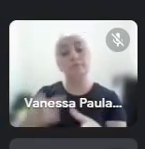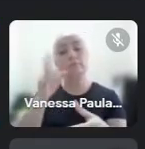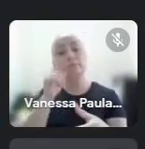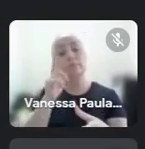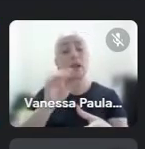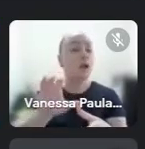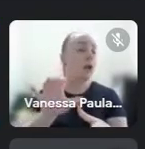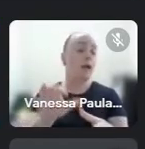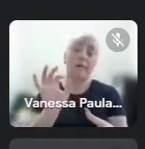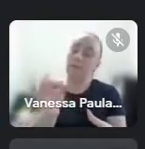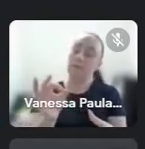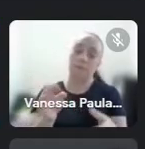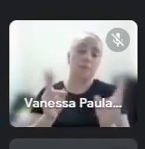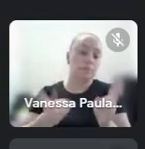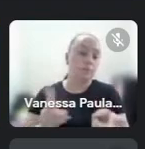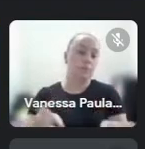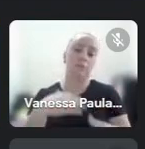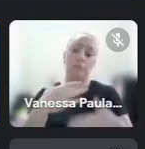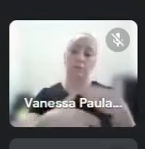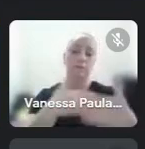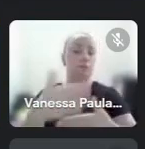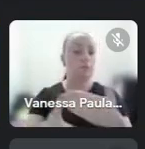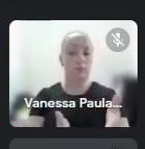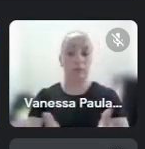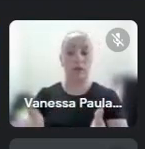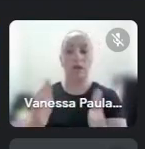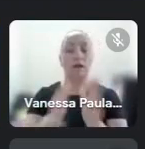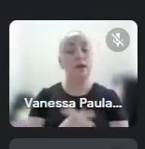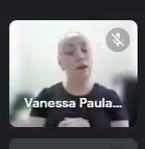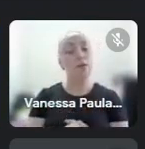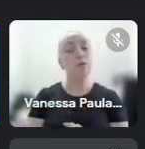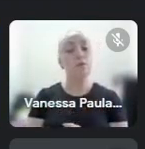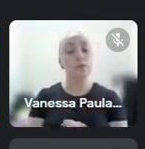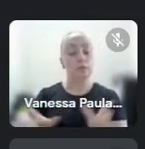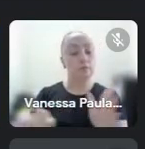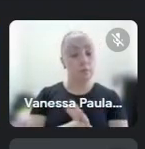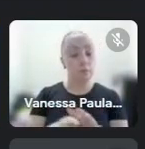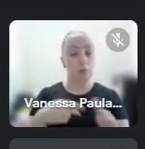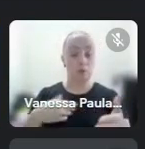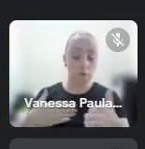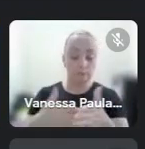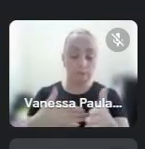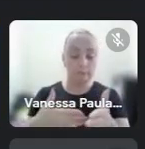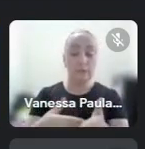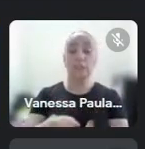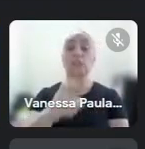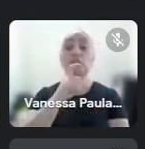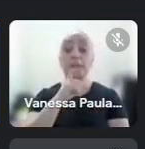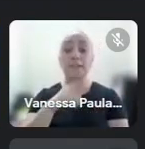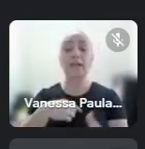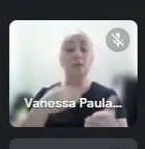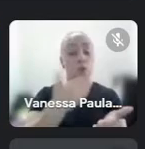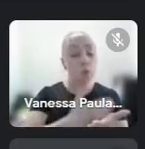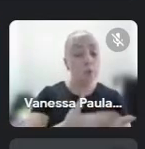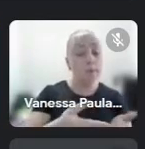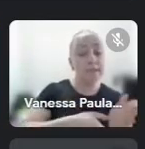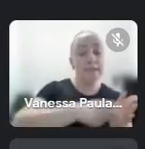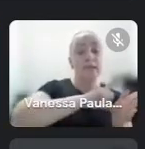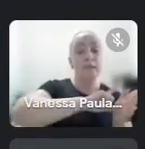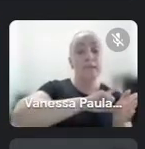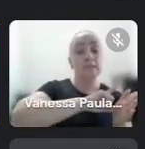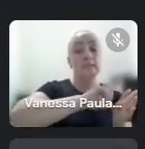né, com fluxo de água e tudo mais. O Igarapé Gelado, ele nasce antes da barragem e